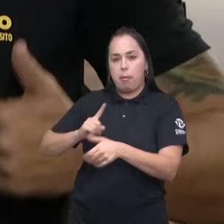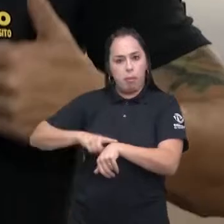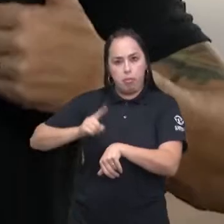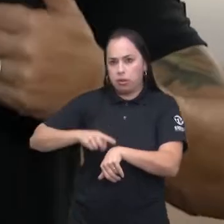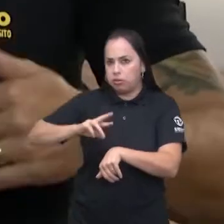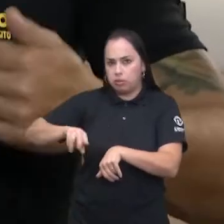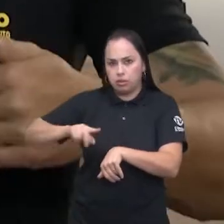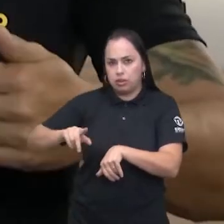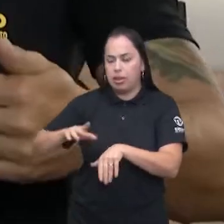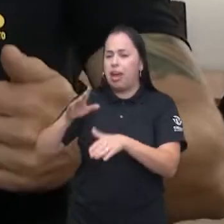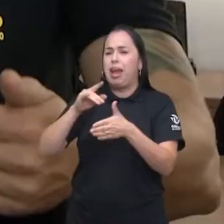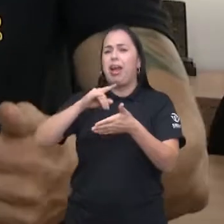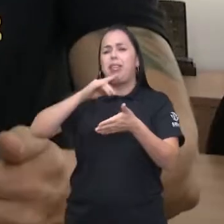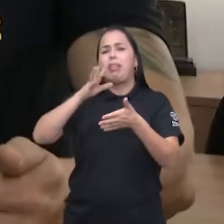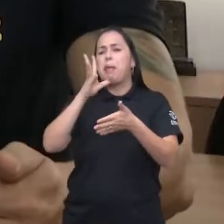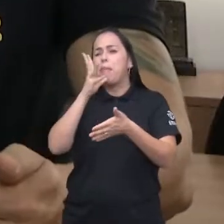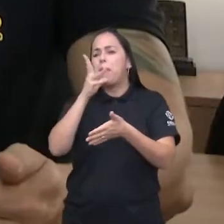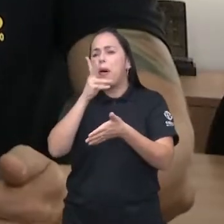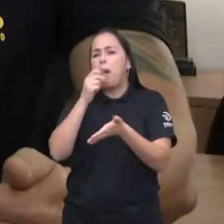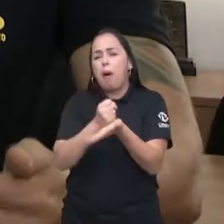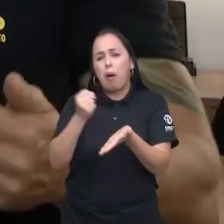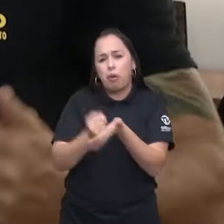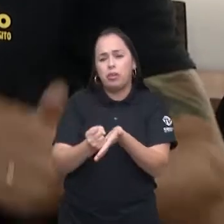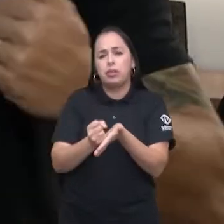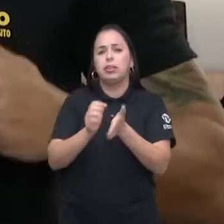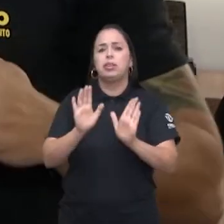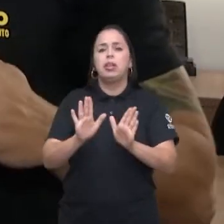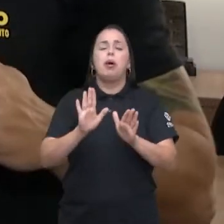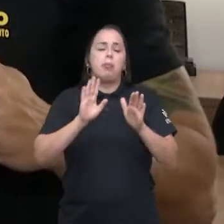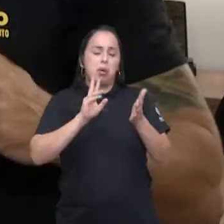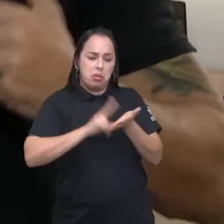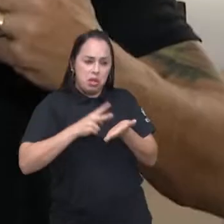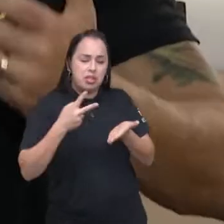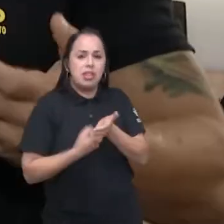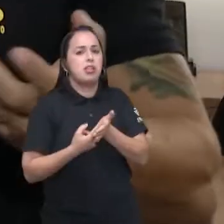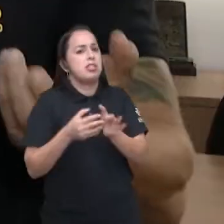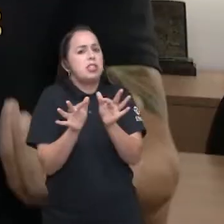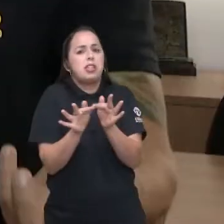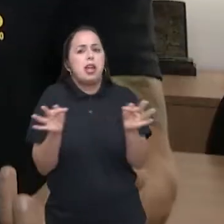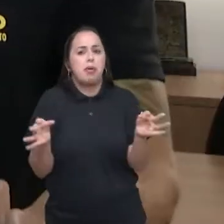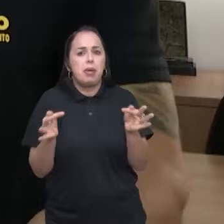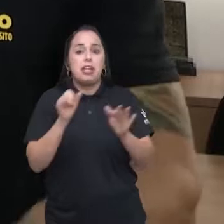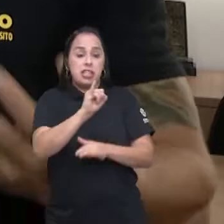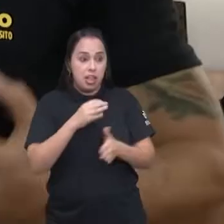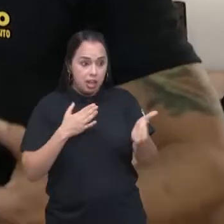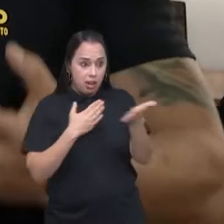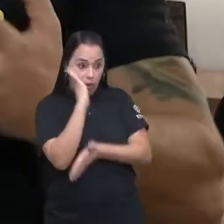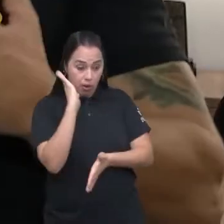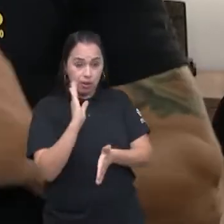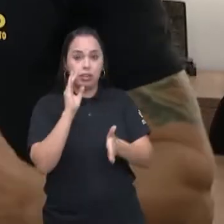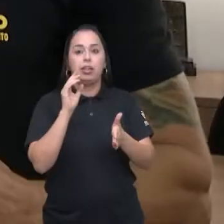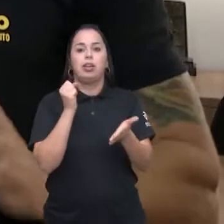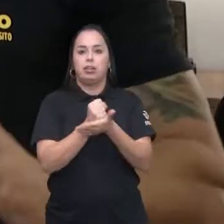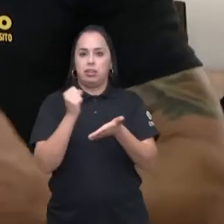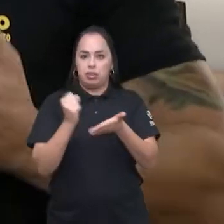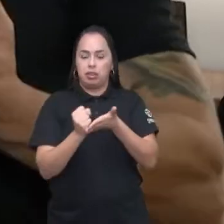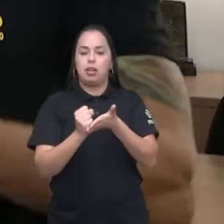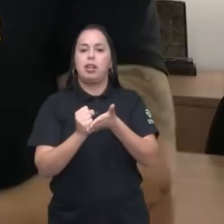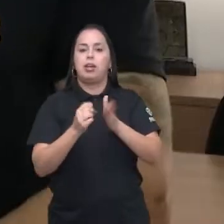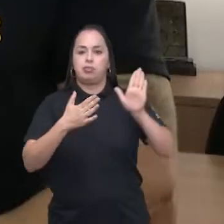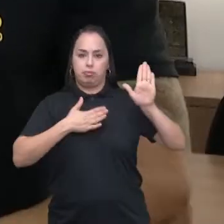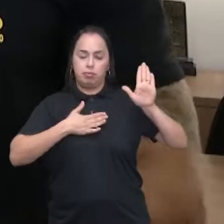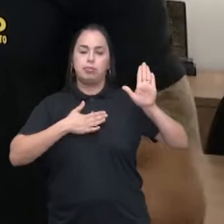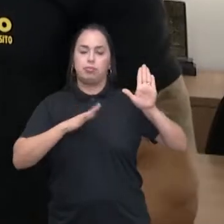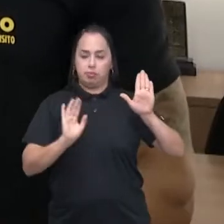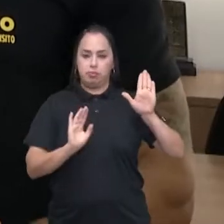depende de consulados e é uma tramitação burocrática mais extensa só isso entendeu que pode ser uma tradução simples e caso ele vem assinar o